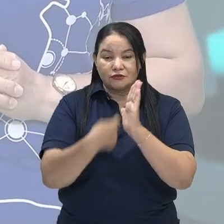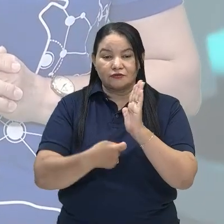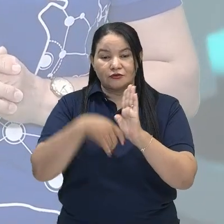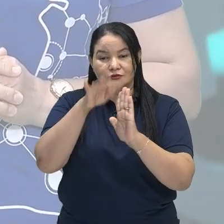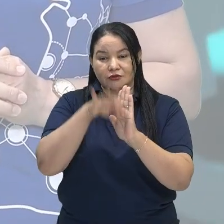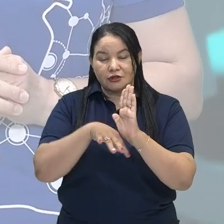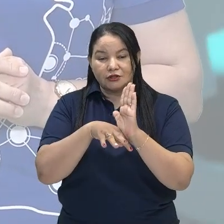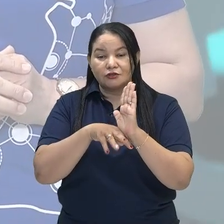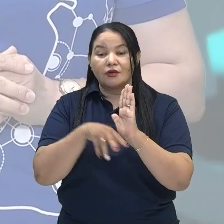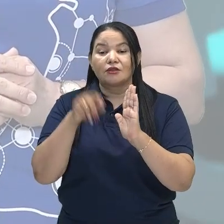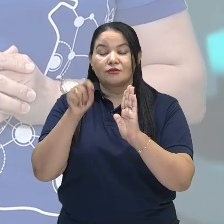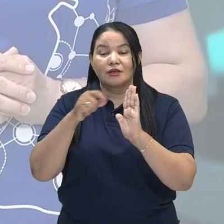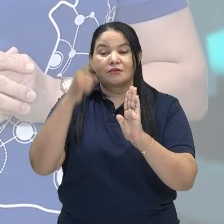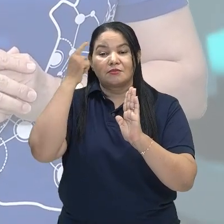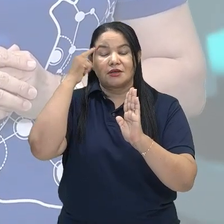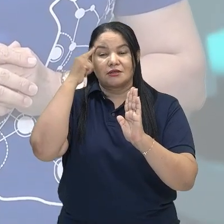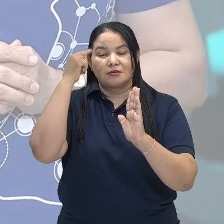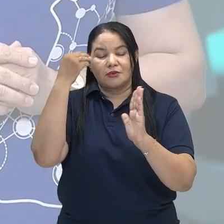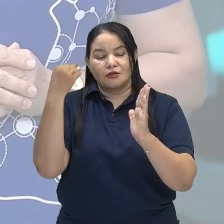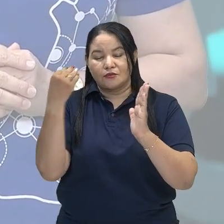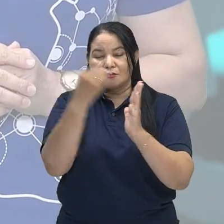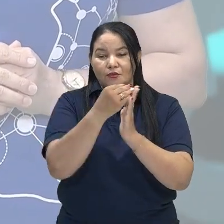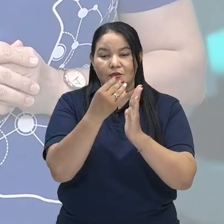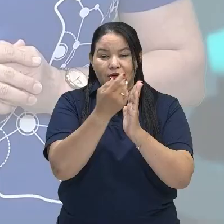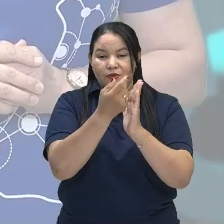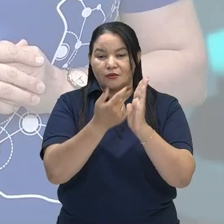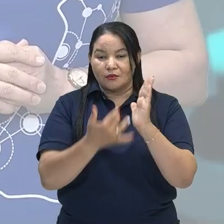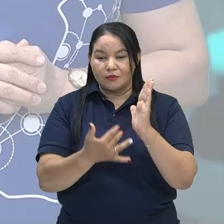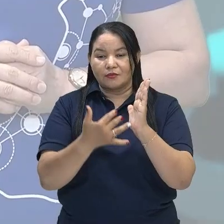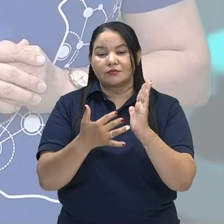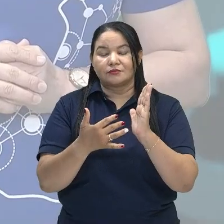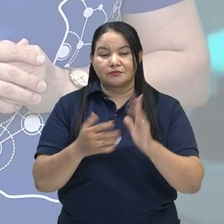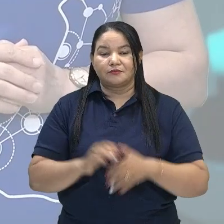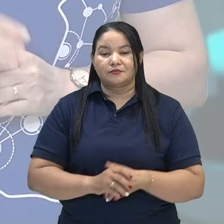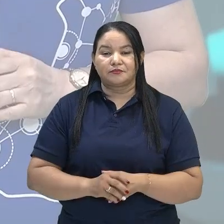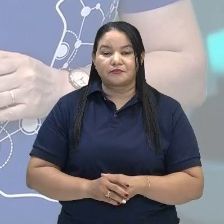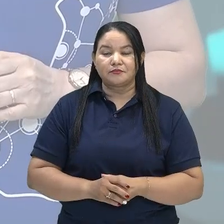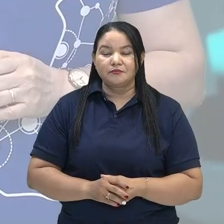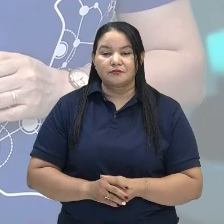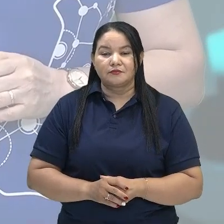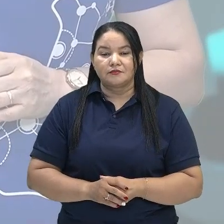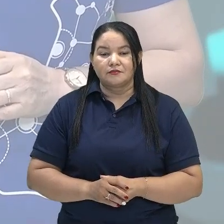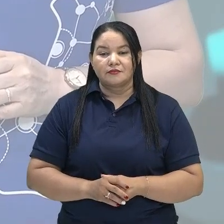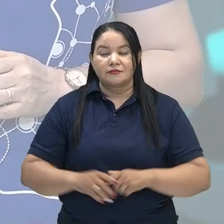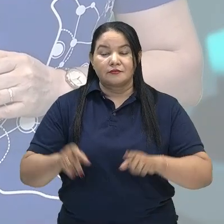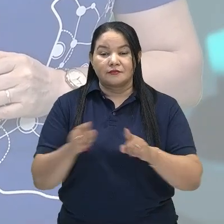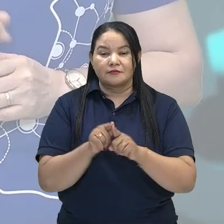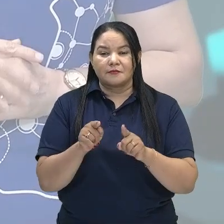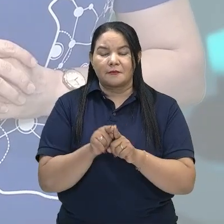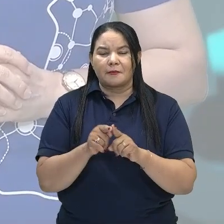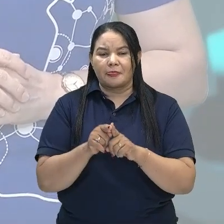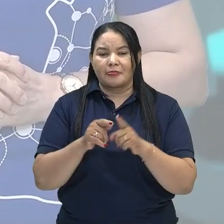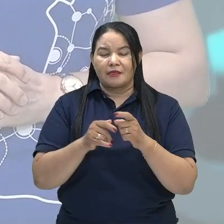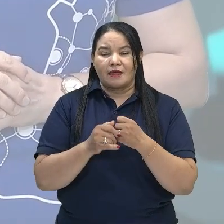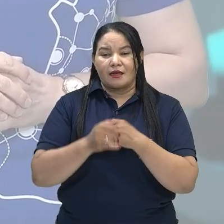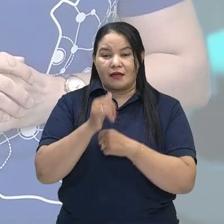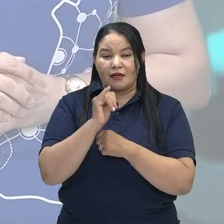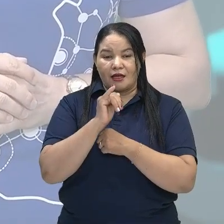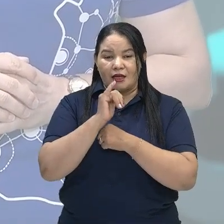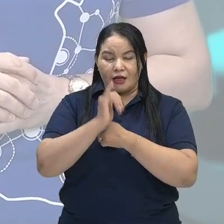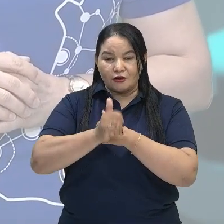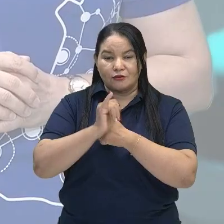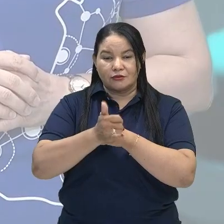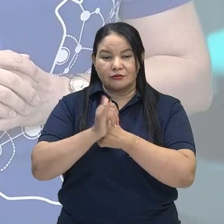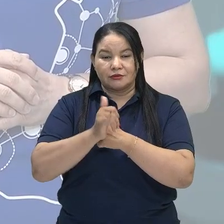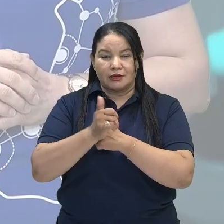sua visão, o seu pensamento, né? E a crônica, ela não precisa ter precisão nos